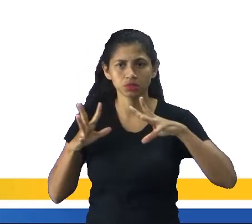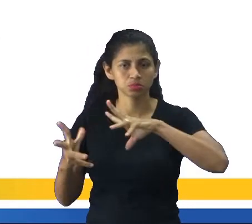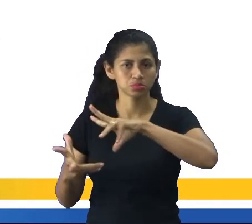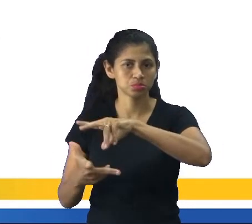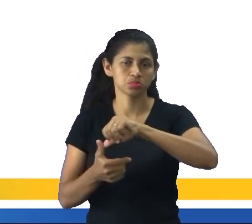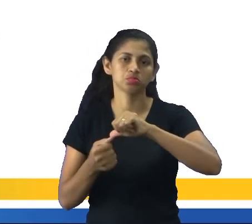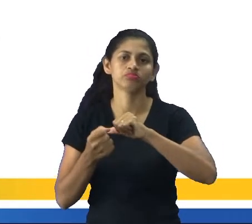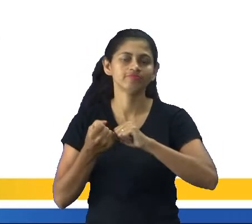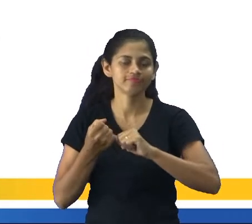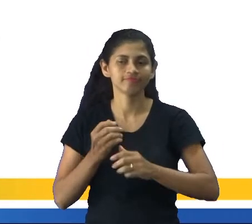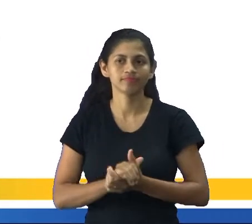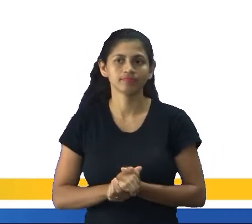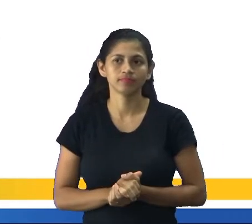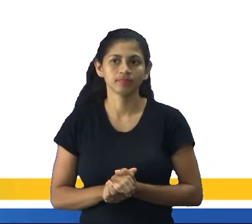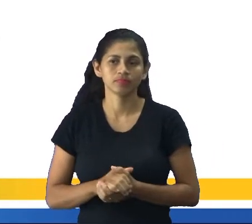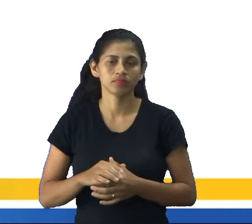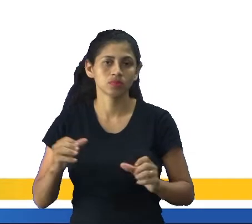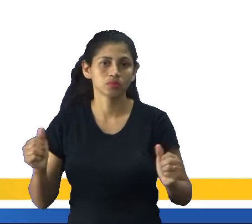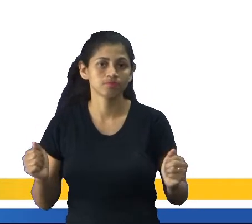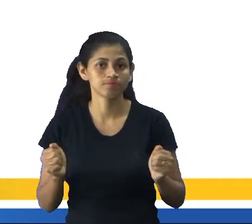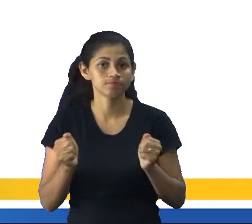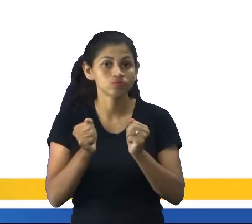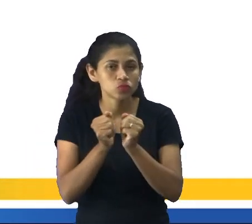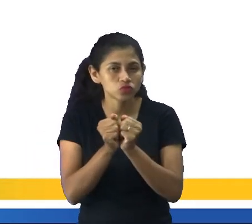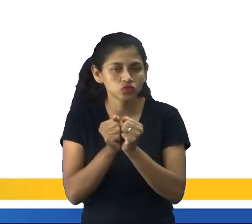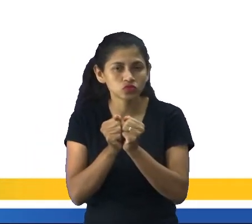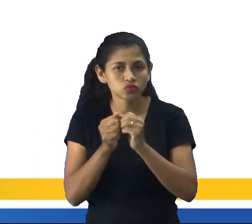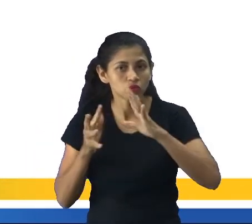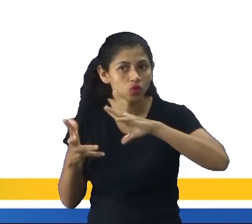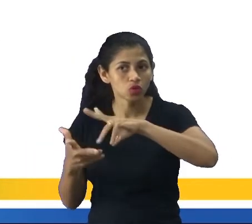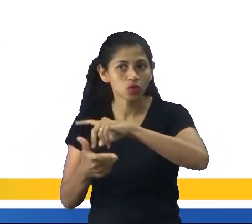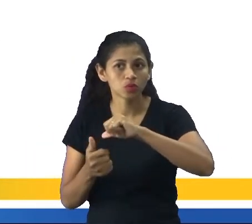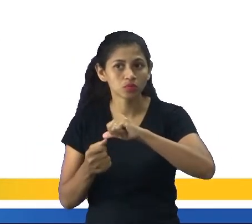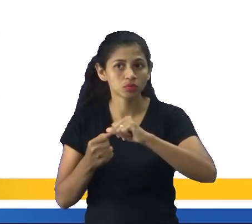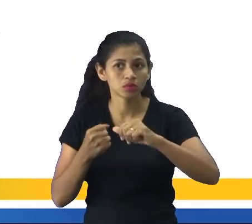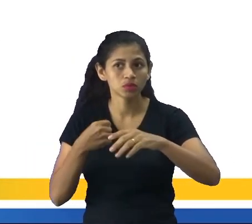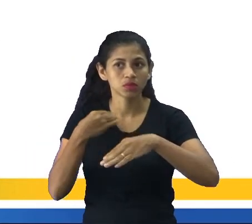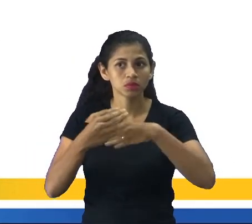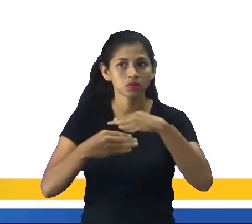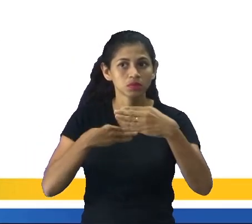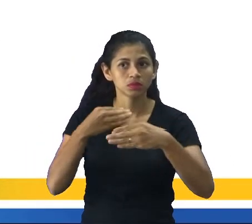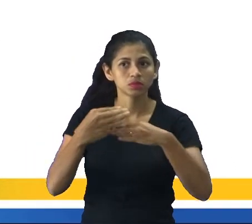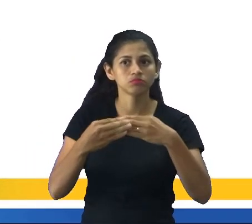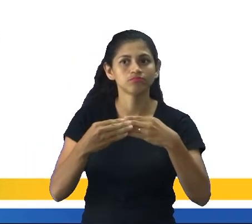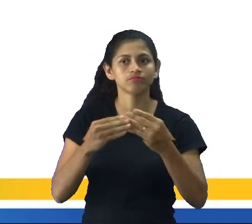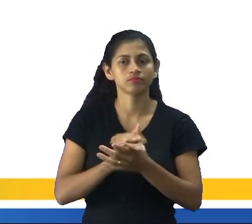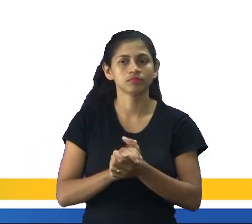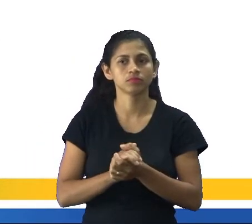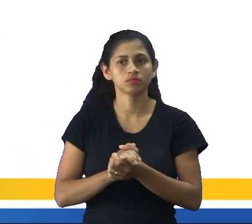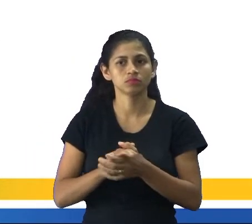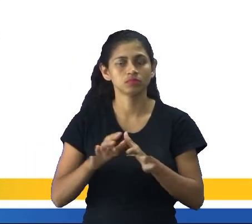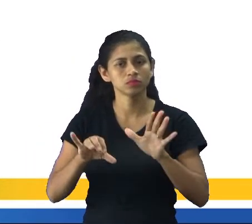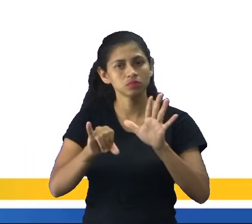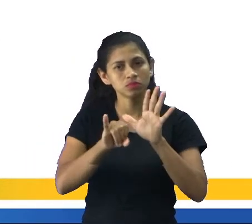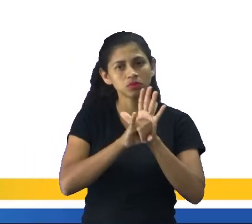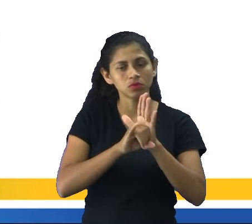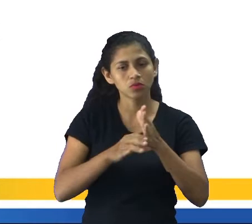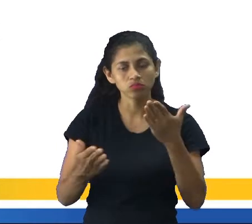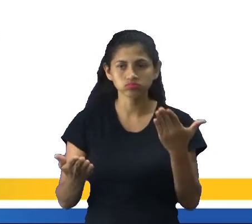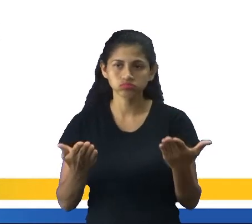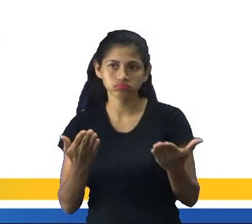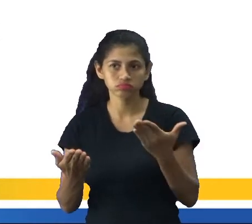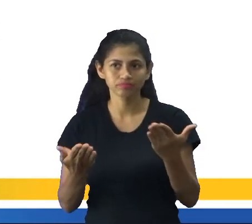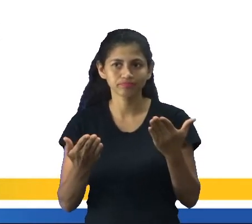meio da globalização aproximou o mundo e transformou a forma dos sujeitos construírem suas identidades. Paralelamente, grupos